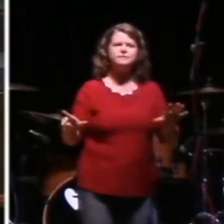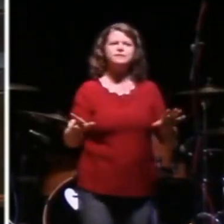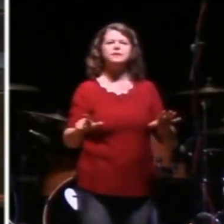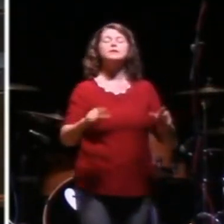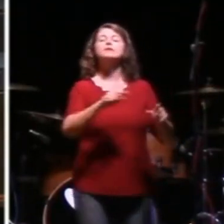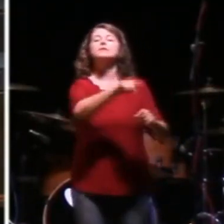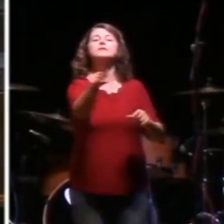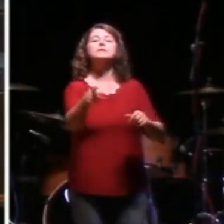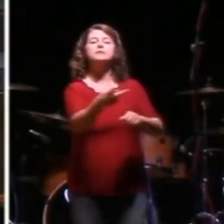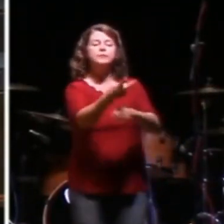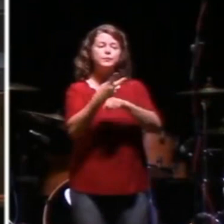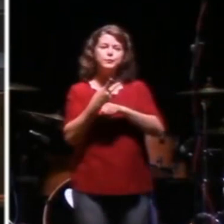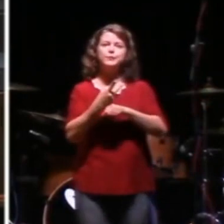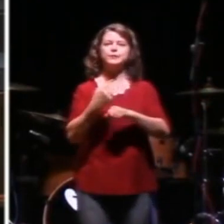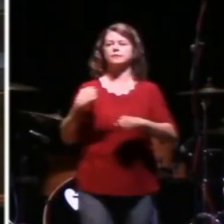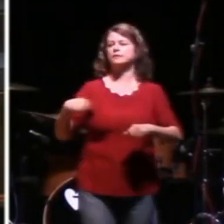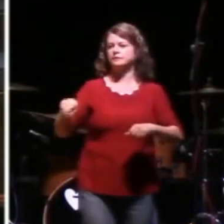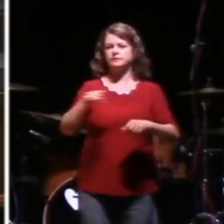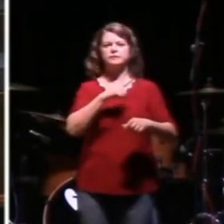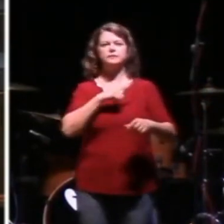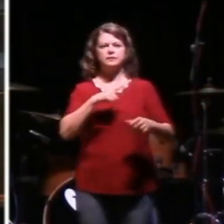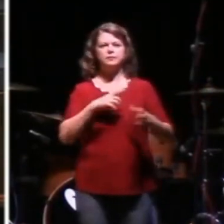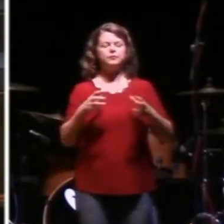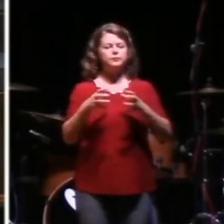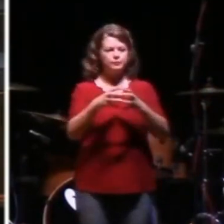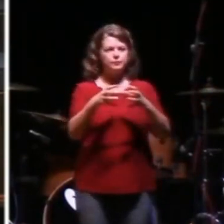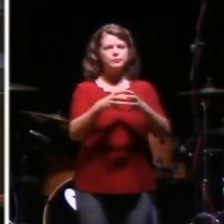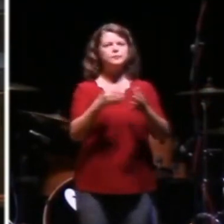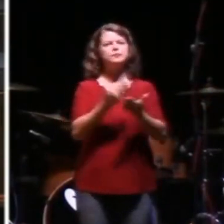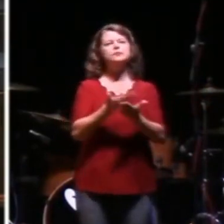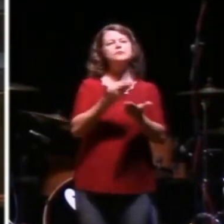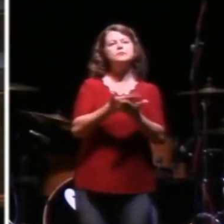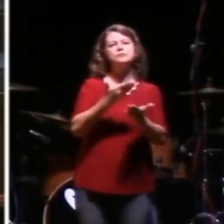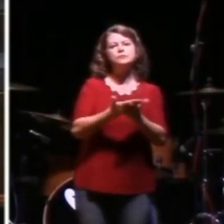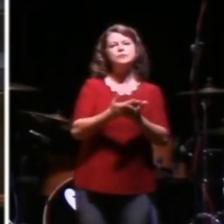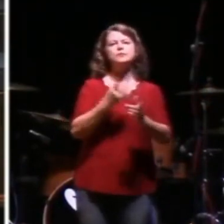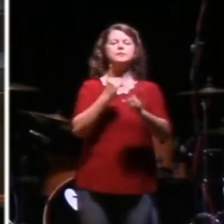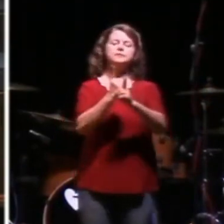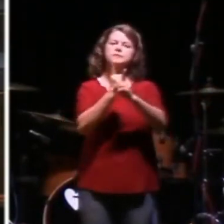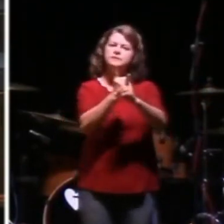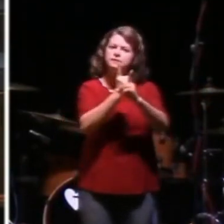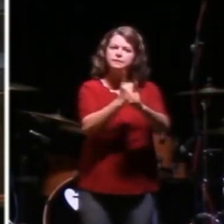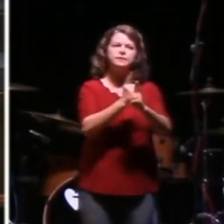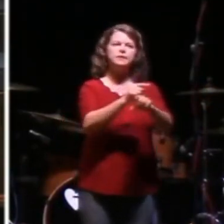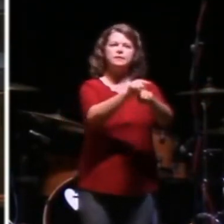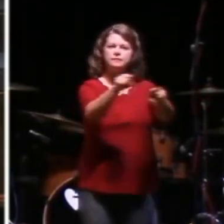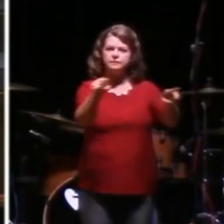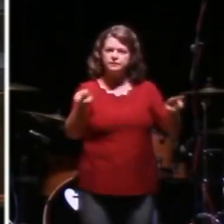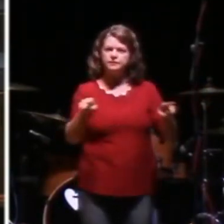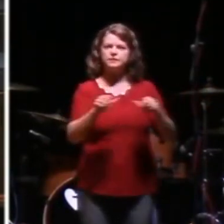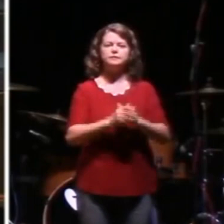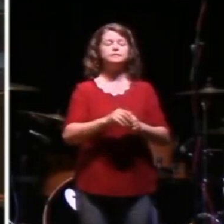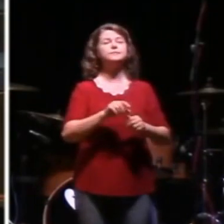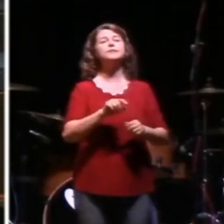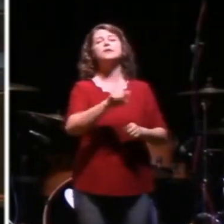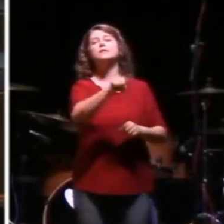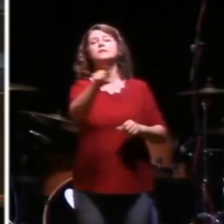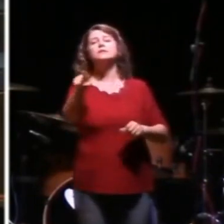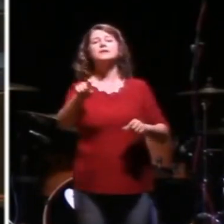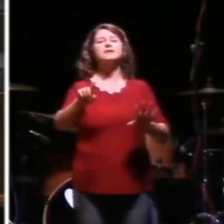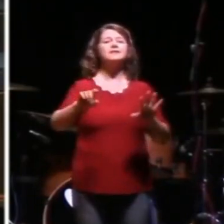classe que nós estamos restabelecendo a ordem pessoalmente para poder discipular você você que tá vindo de outra igreja